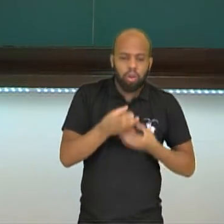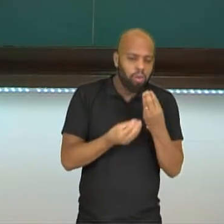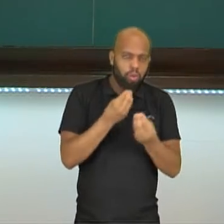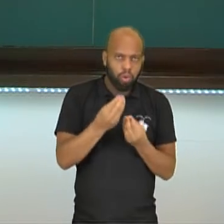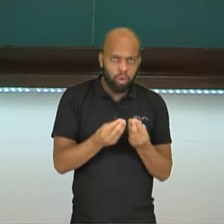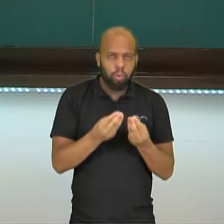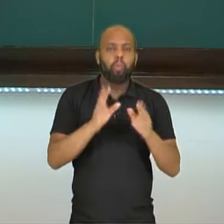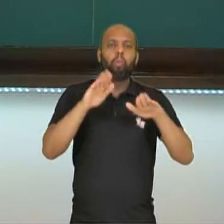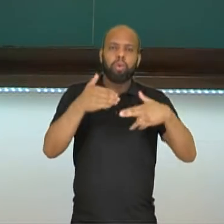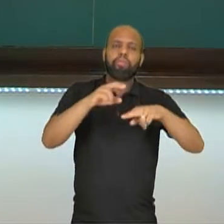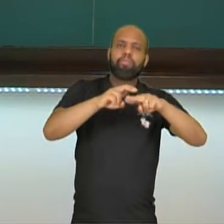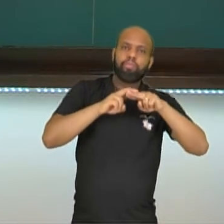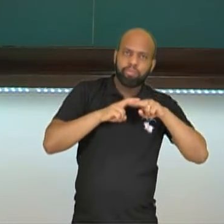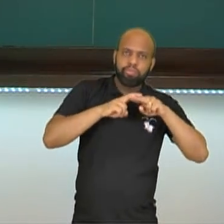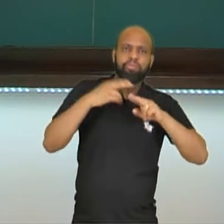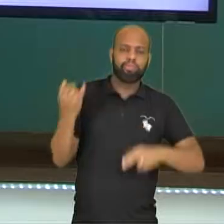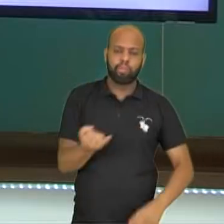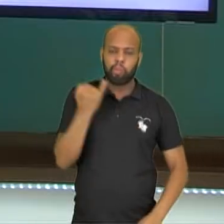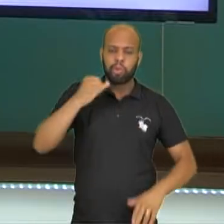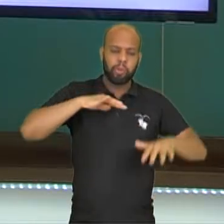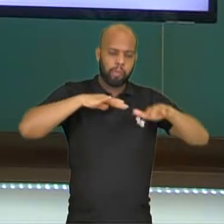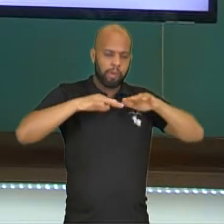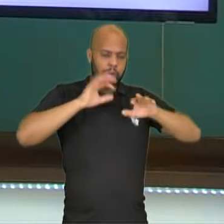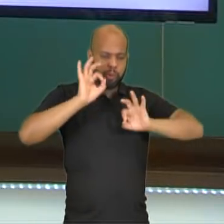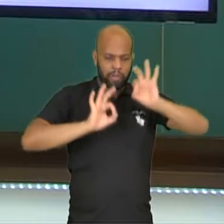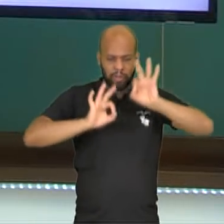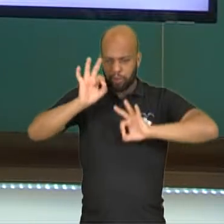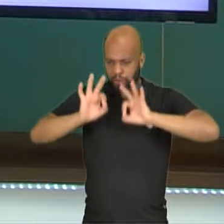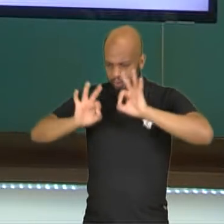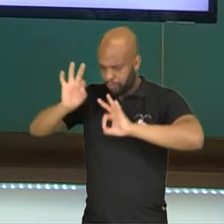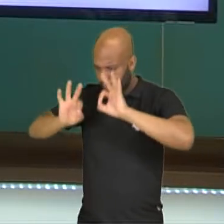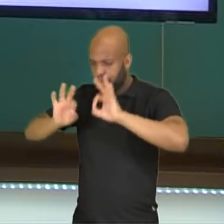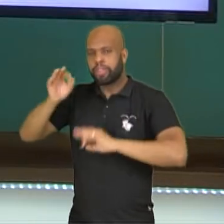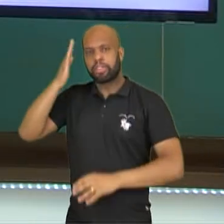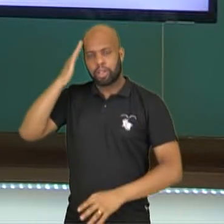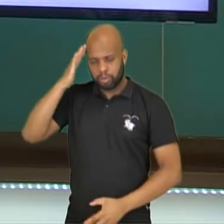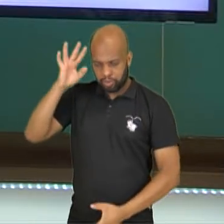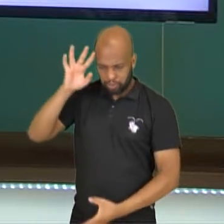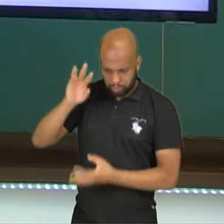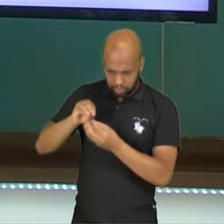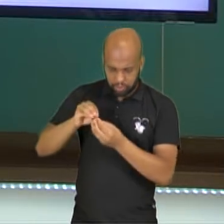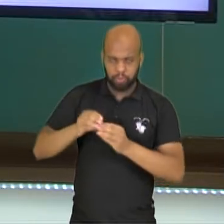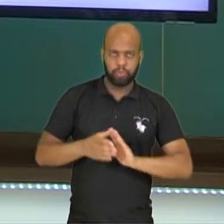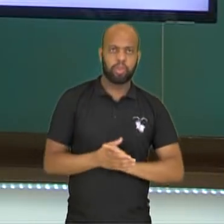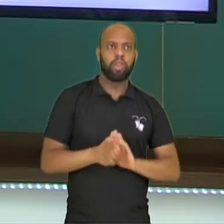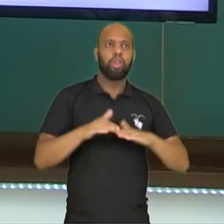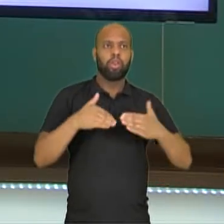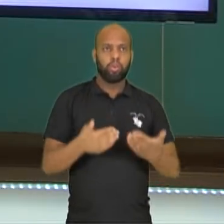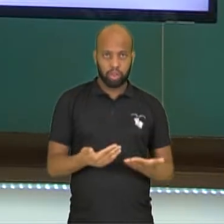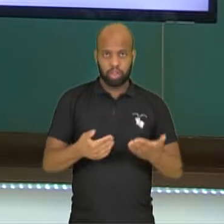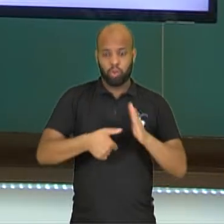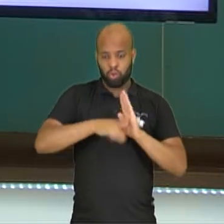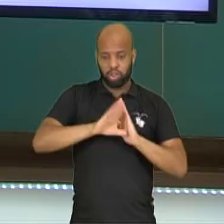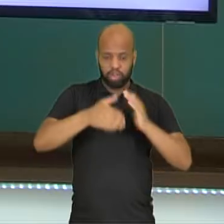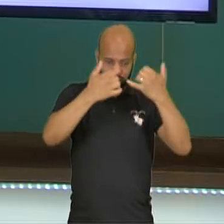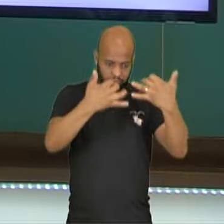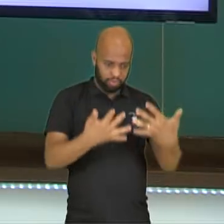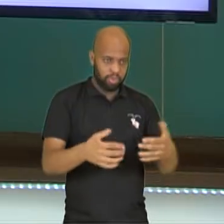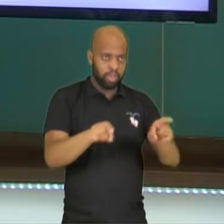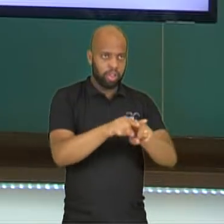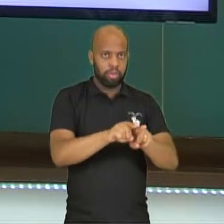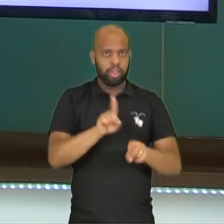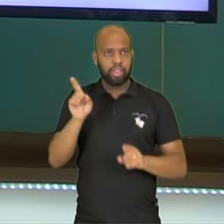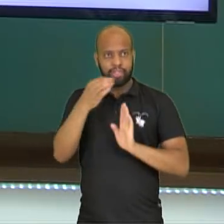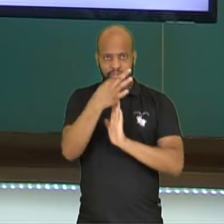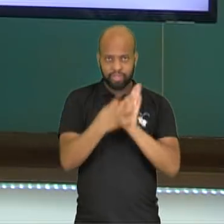isso que a importância do movimento e de simplesmente sistematizá-lo para isso, certo? Como eu falei, né, esse pequeno texto está